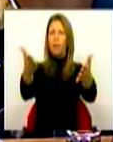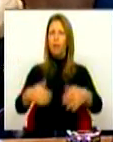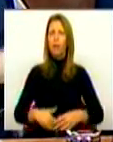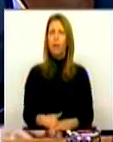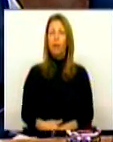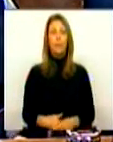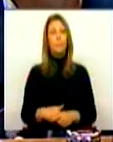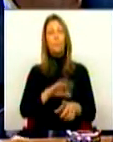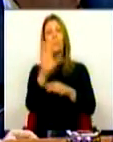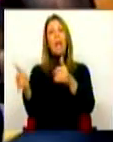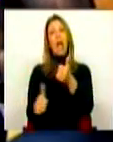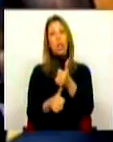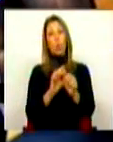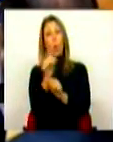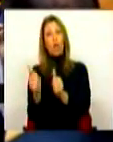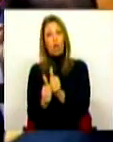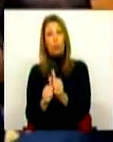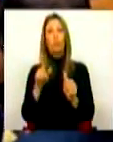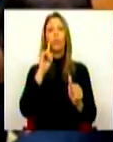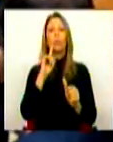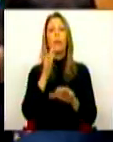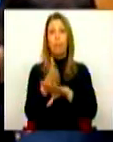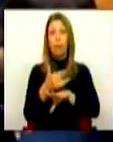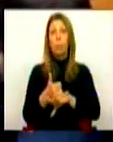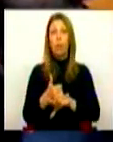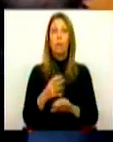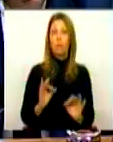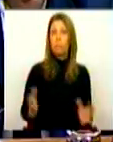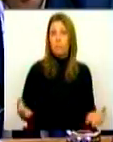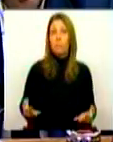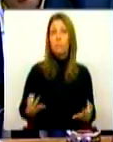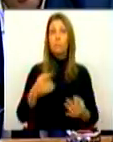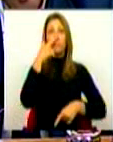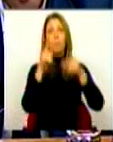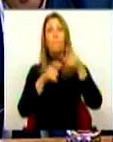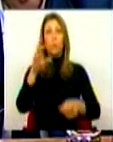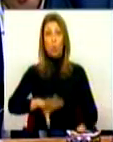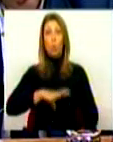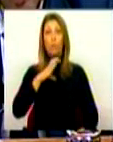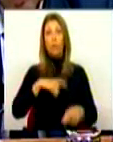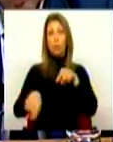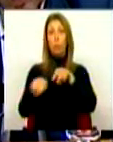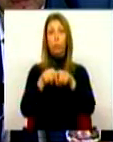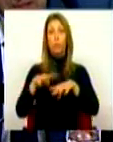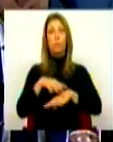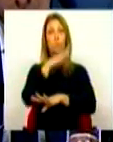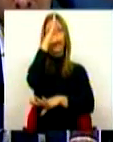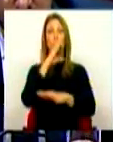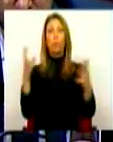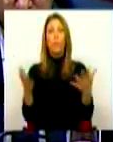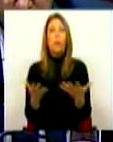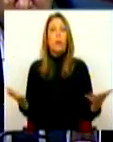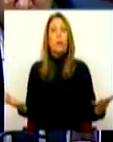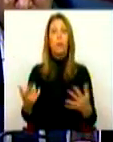Os assessores e os adjuntos de gabinete são necessariamente pessoas de confiança política dos membros do Governo e, portanto, as